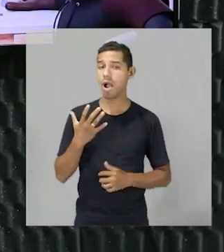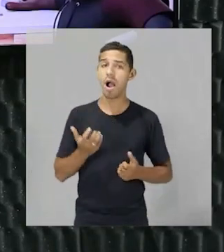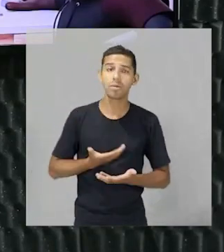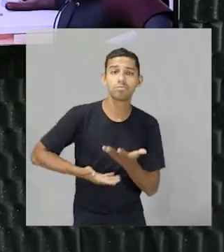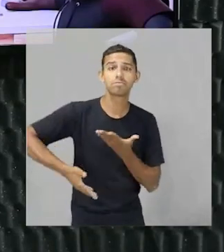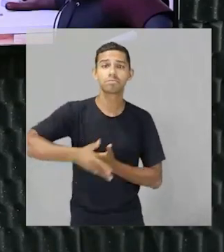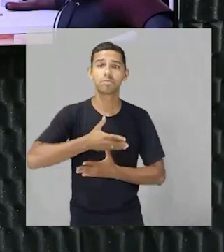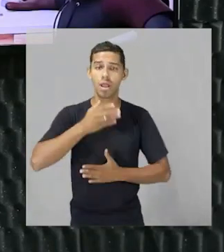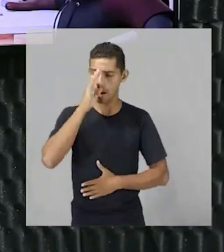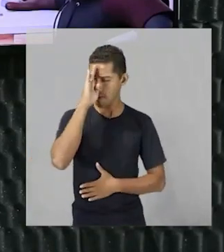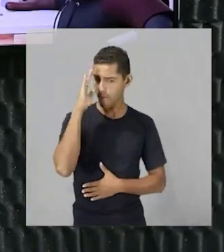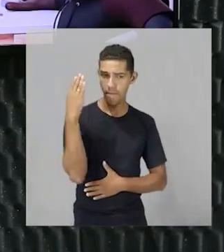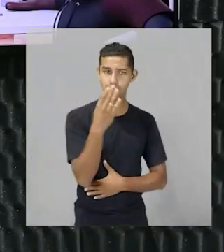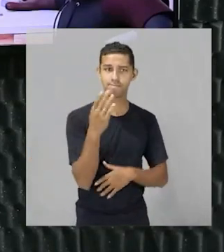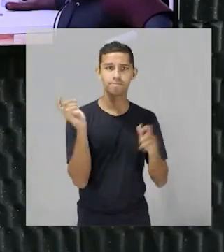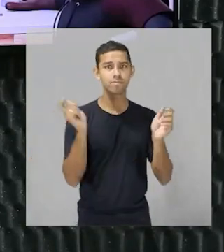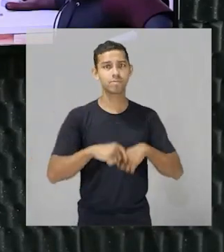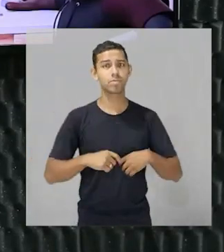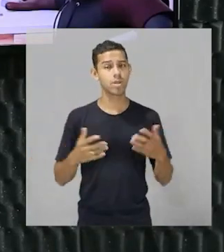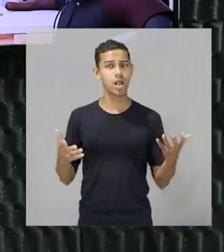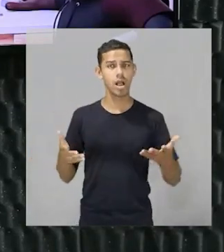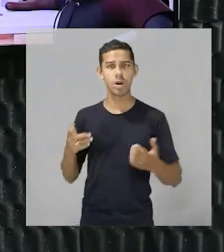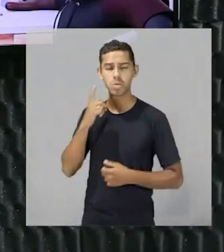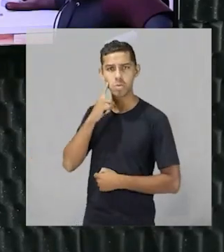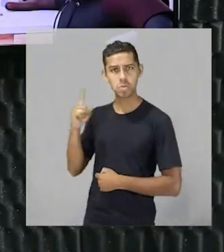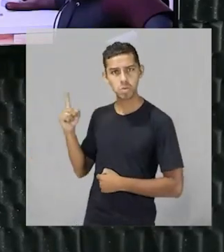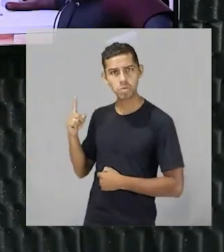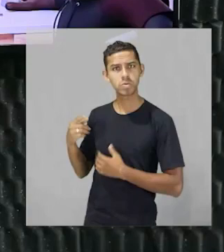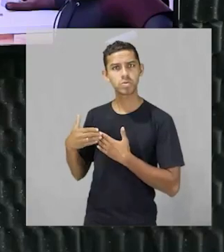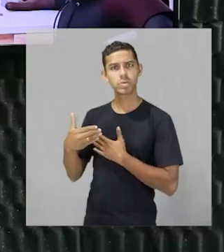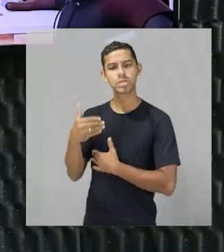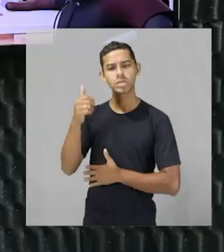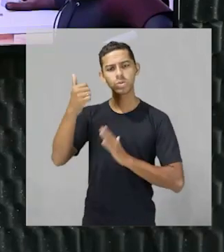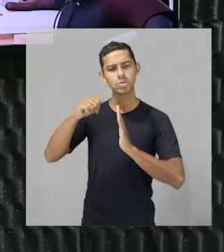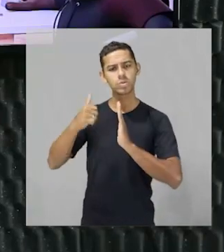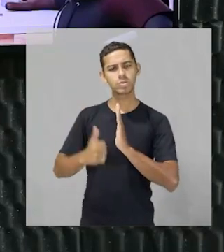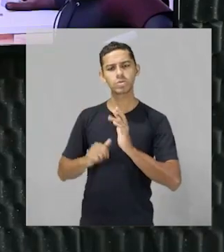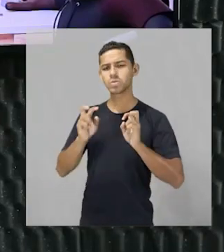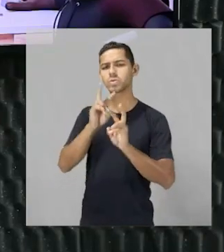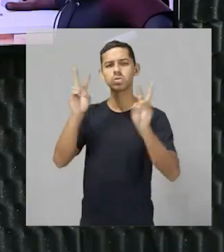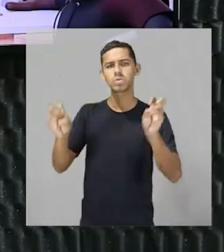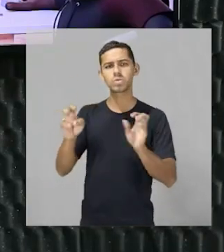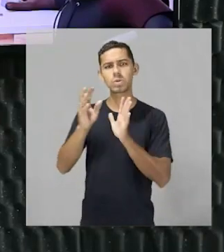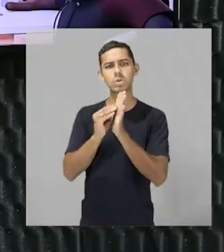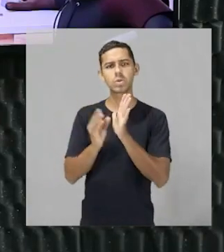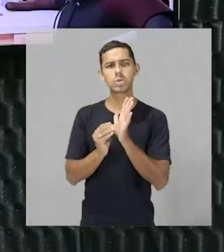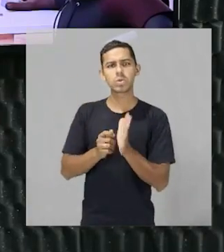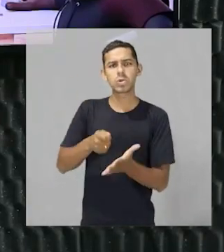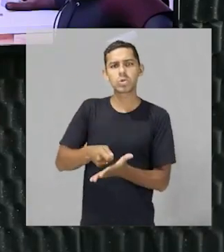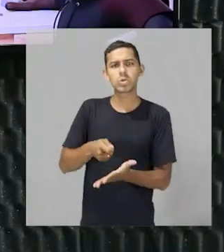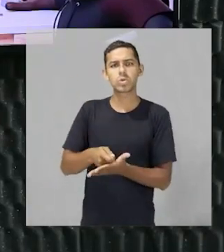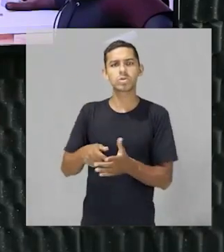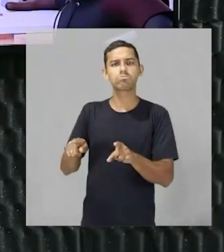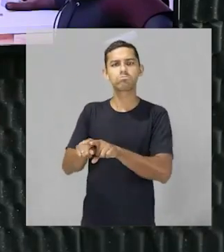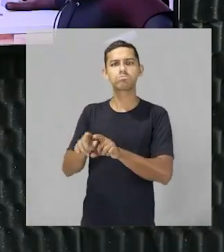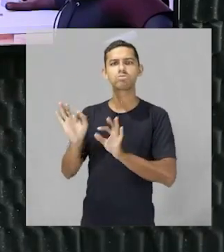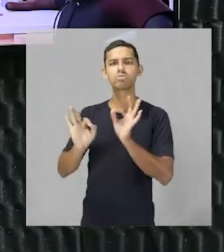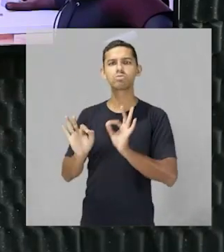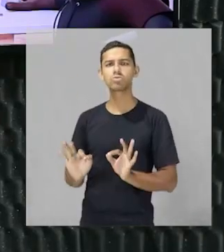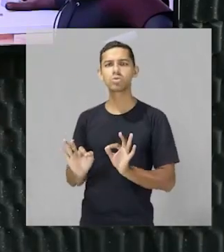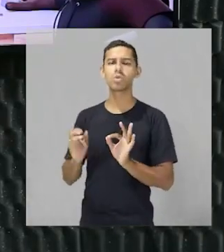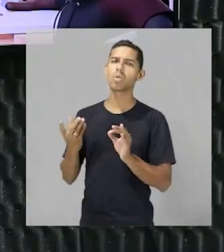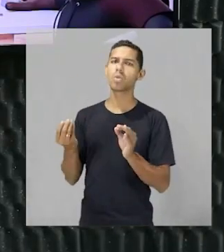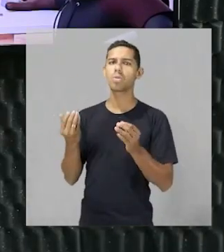aí prioridade para as questões mais recentes, galera, tá? Para além de analisar as temáticas cobradas, a estrutura, como essas questões